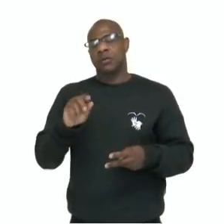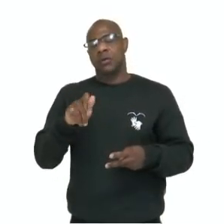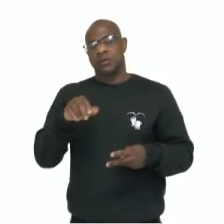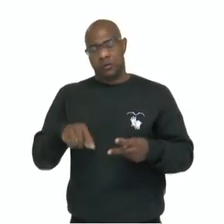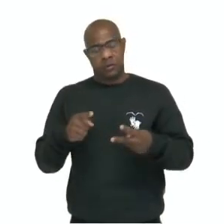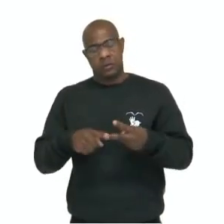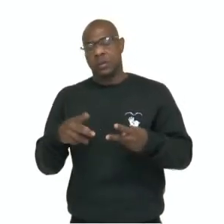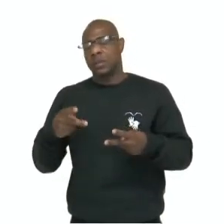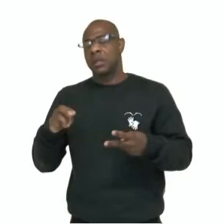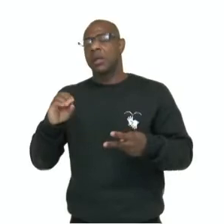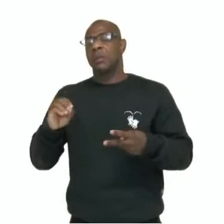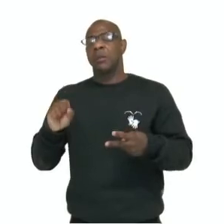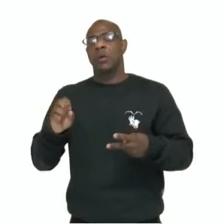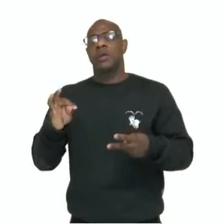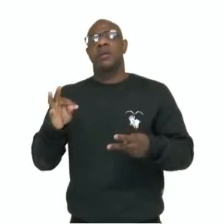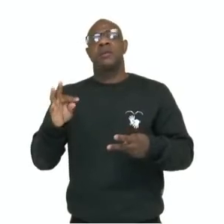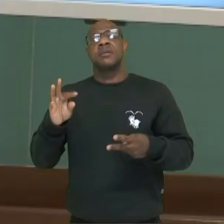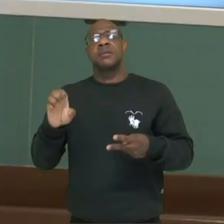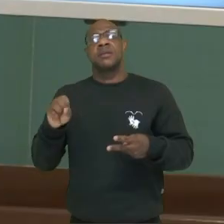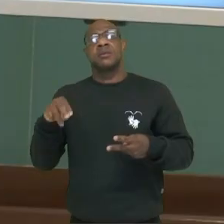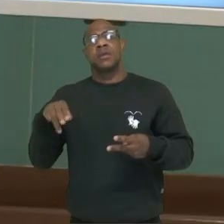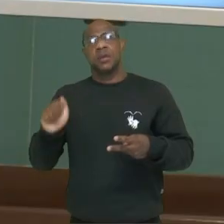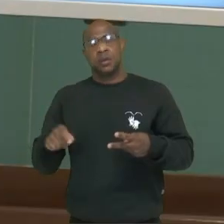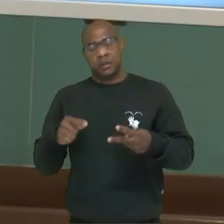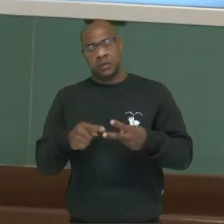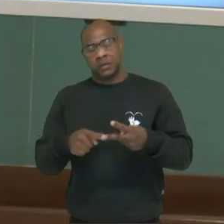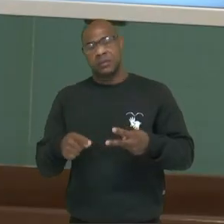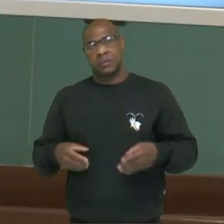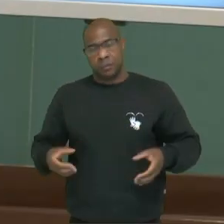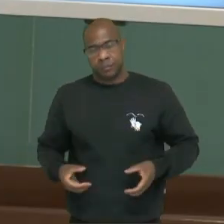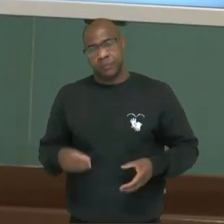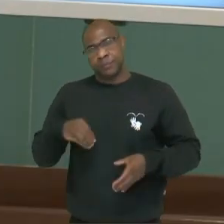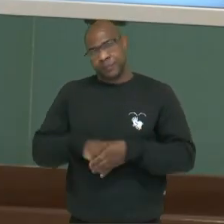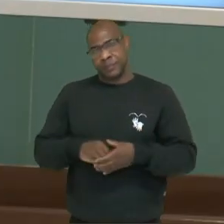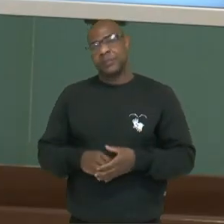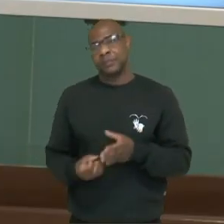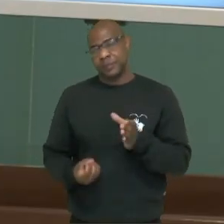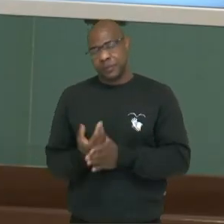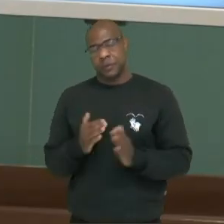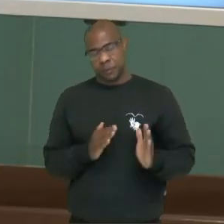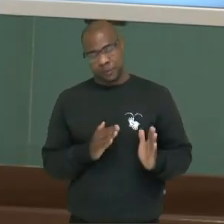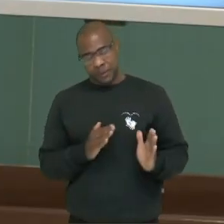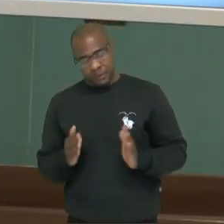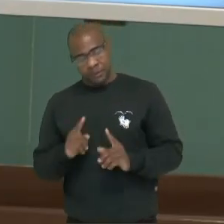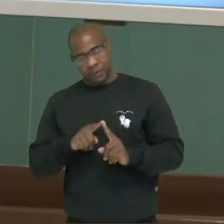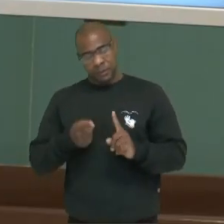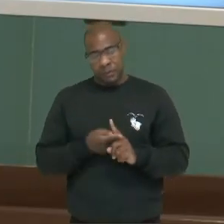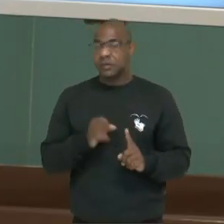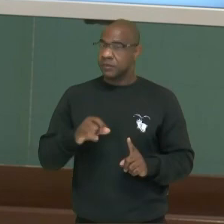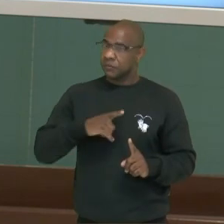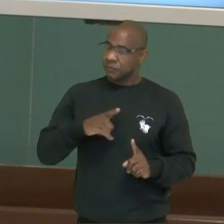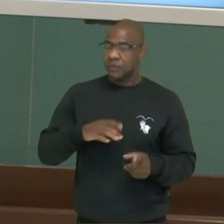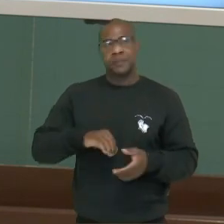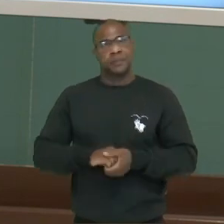estrógeno forma o endométrio e a progesterona mantém o endométrio durante todo o período se ocorrer uma